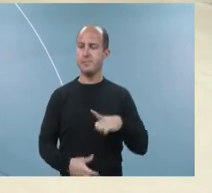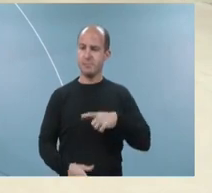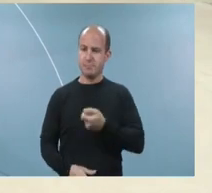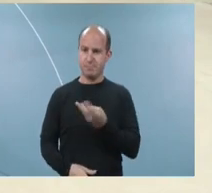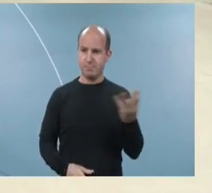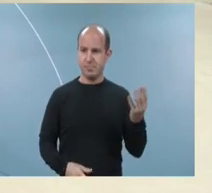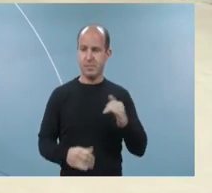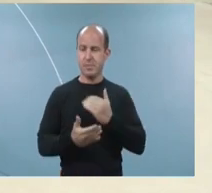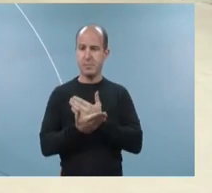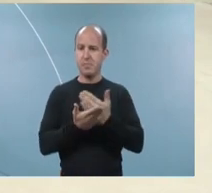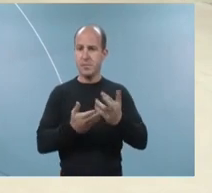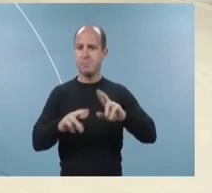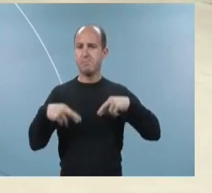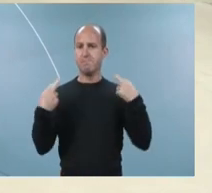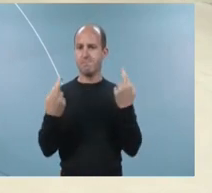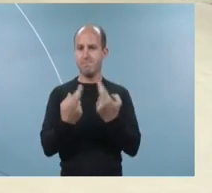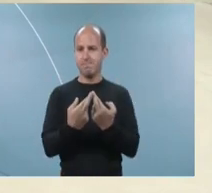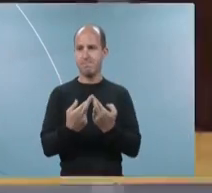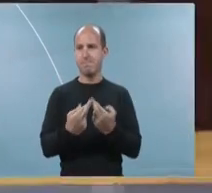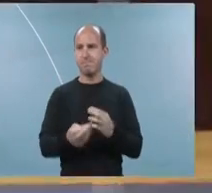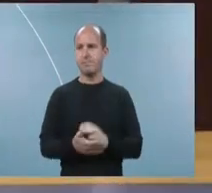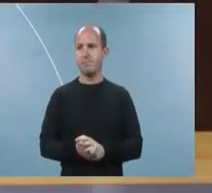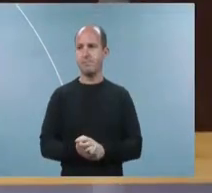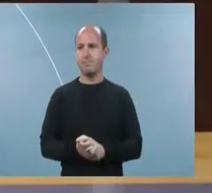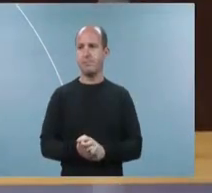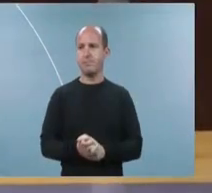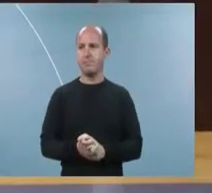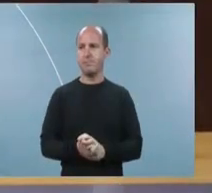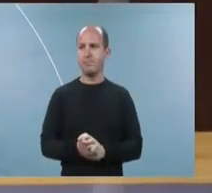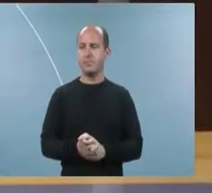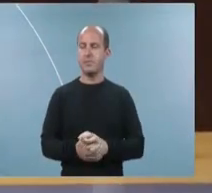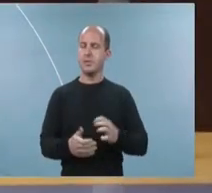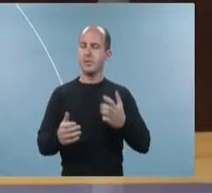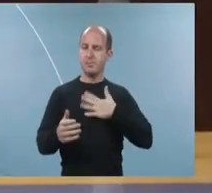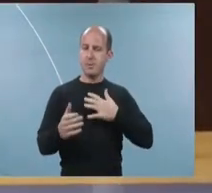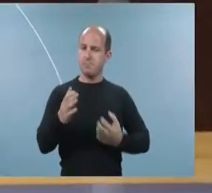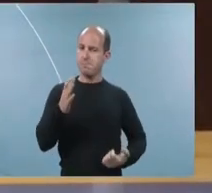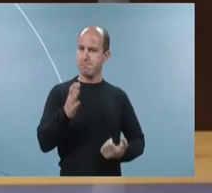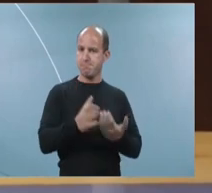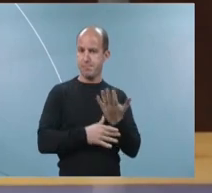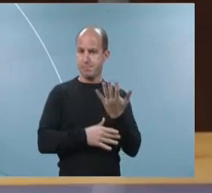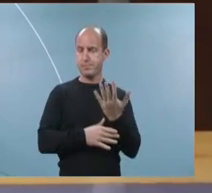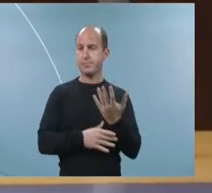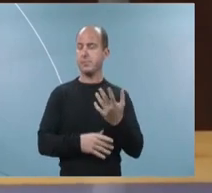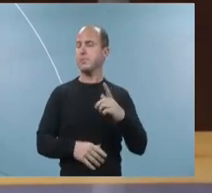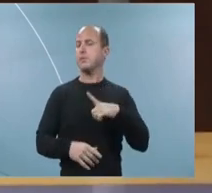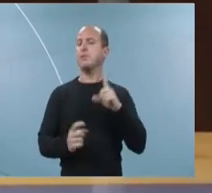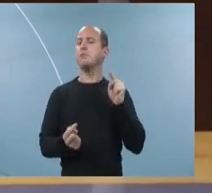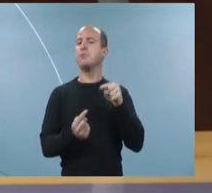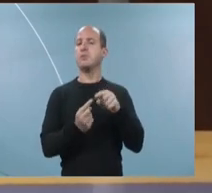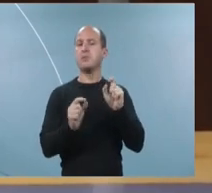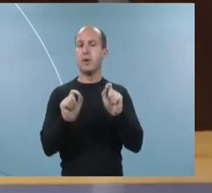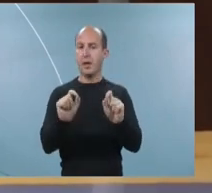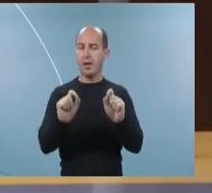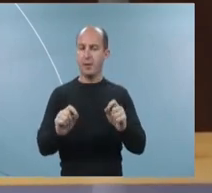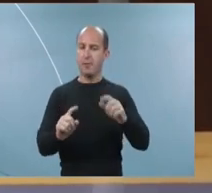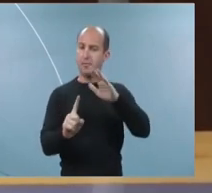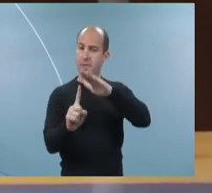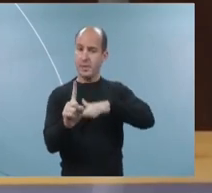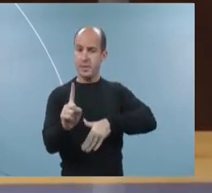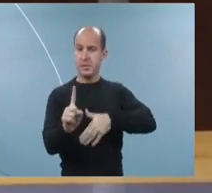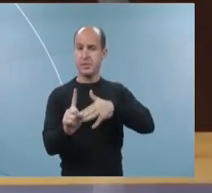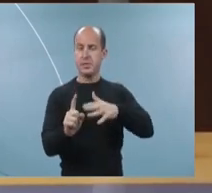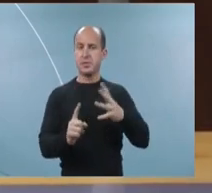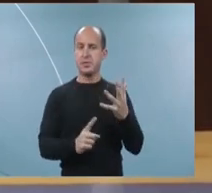número legal, declaro aberta a presente sessão de propositura de nossa autoria, que tem por finalidade homenagear